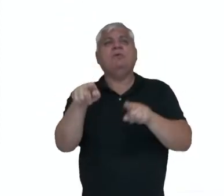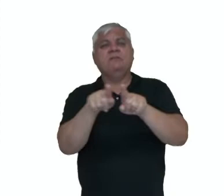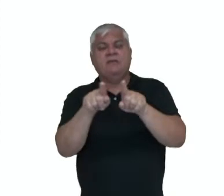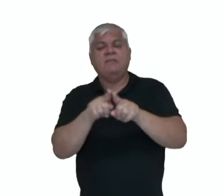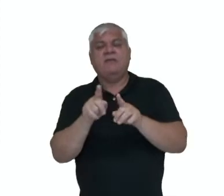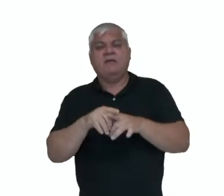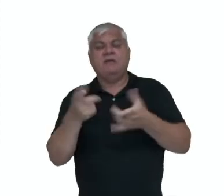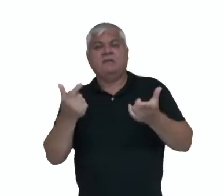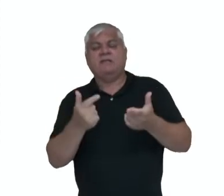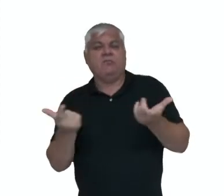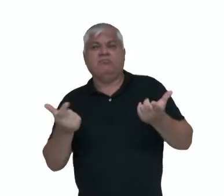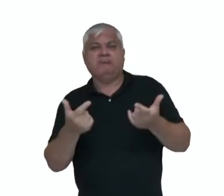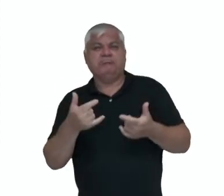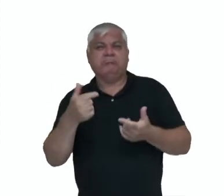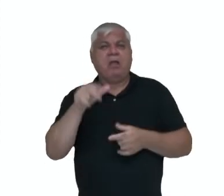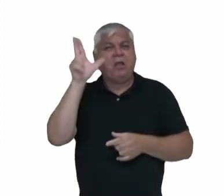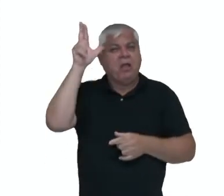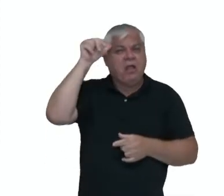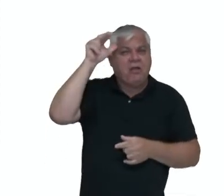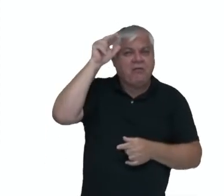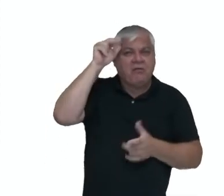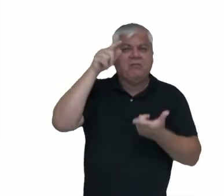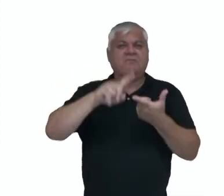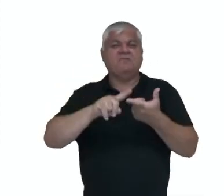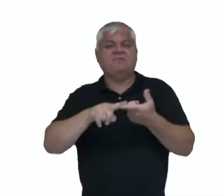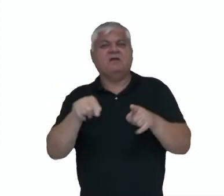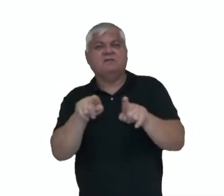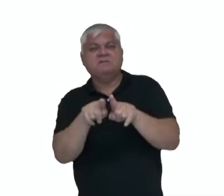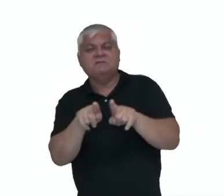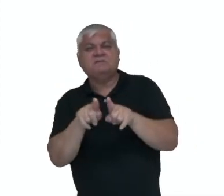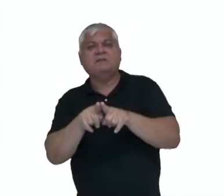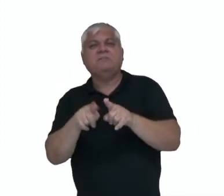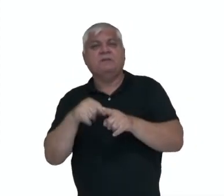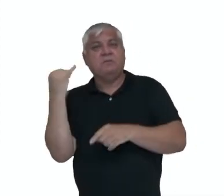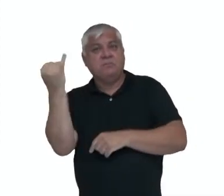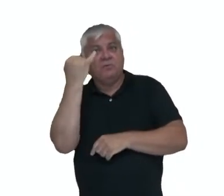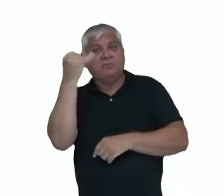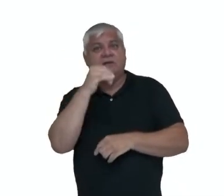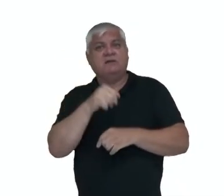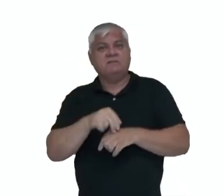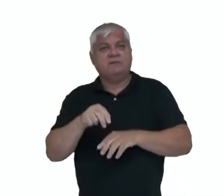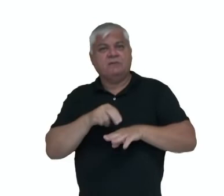e o gado foram fundamentais para o abastecimento dessa região.